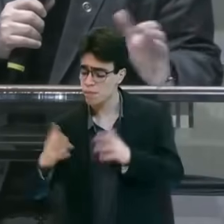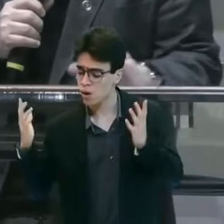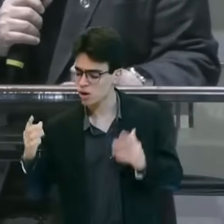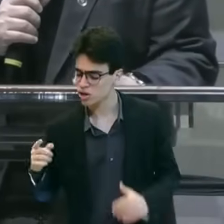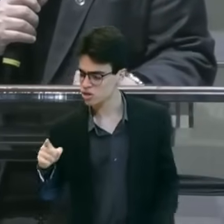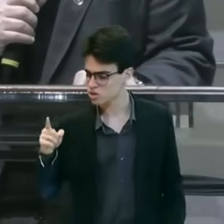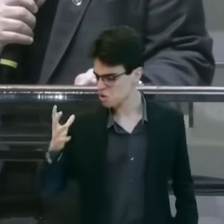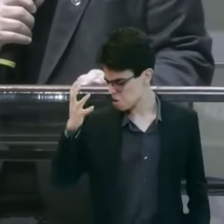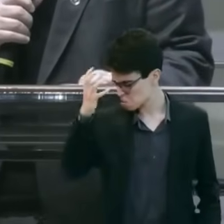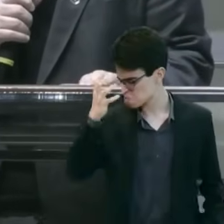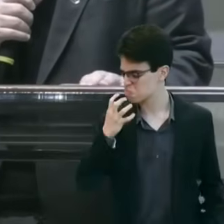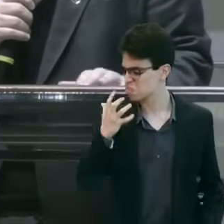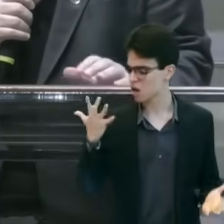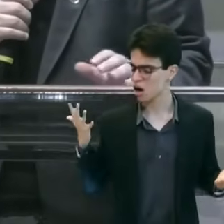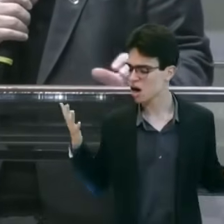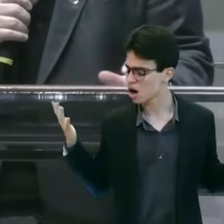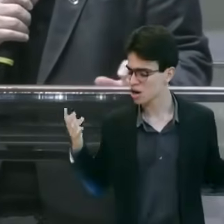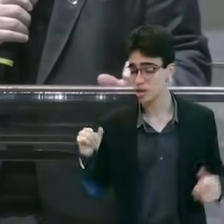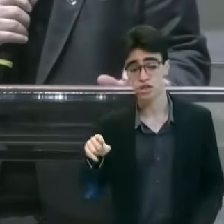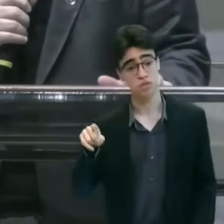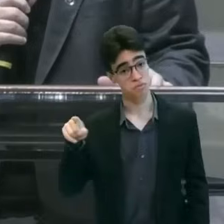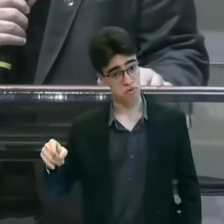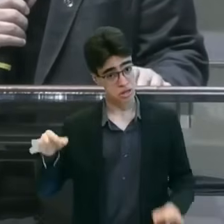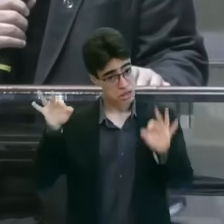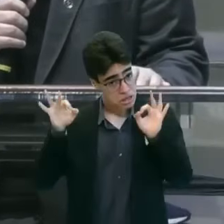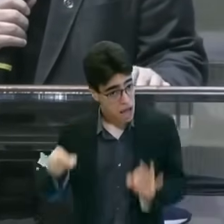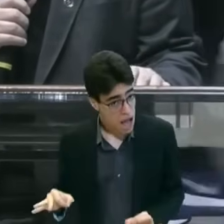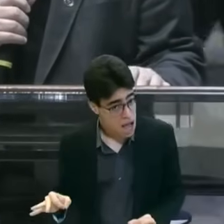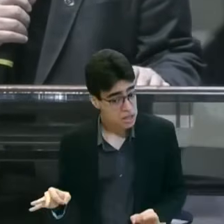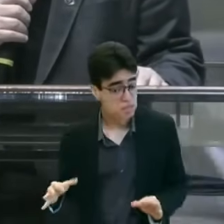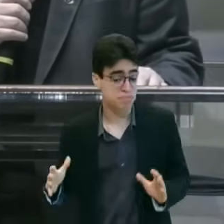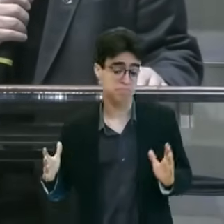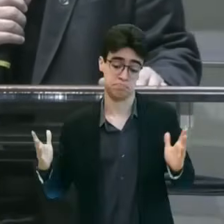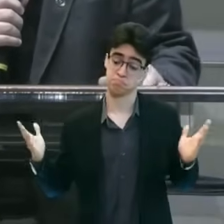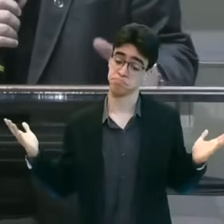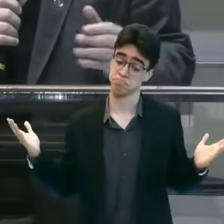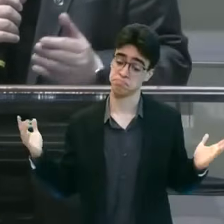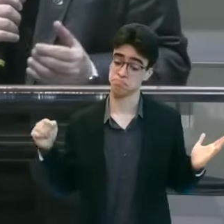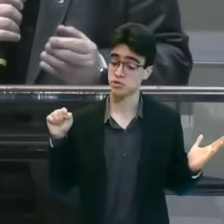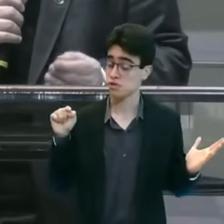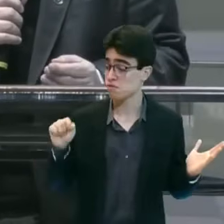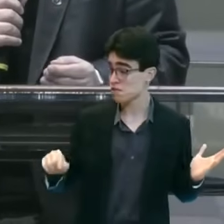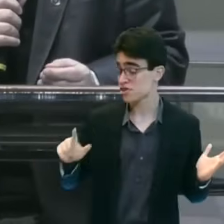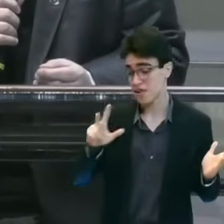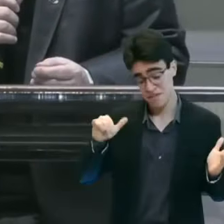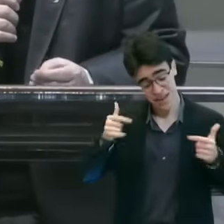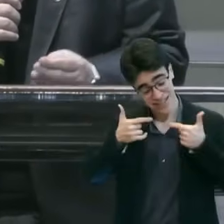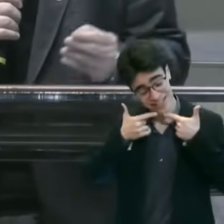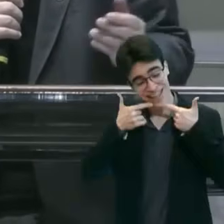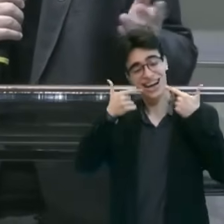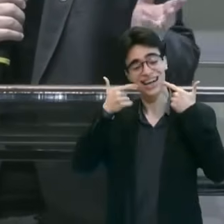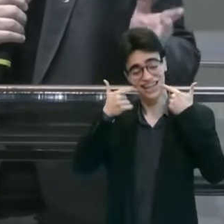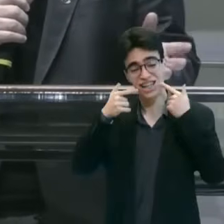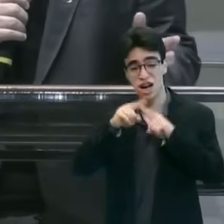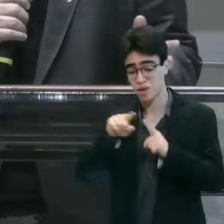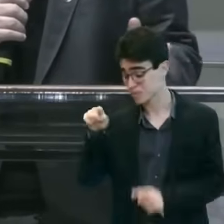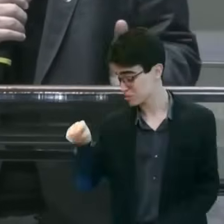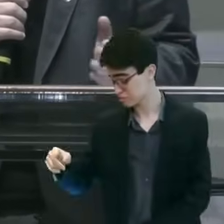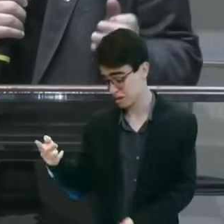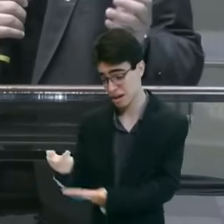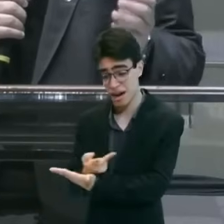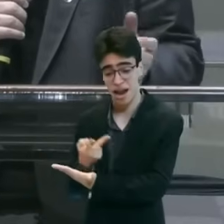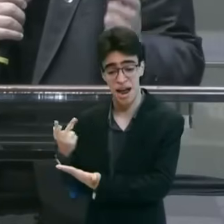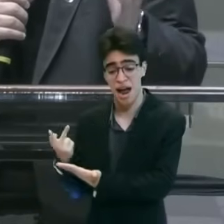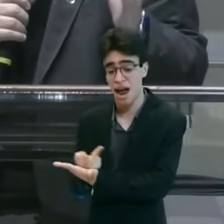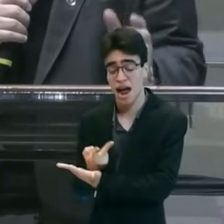anda carrancudo? Se tivesse feito o que é certo, você estaria sorrindo. Mas agiu mal, e